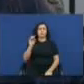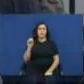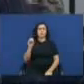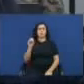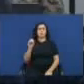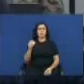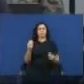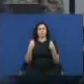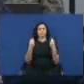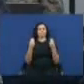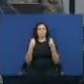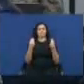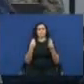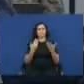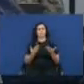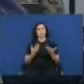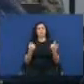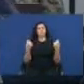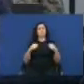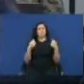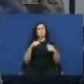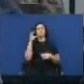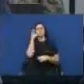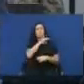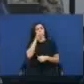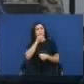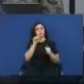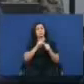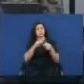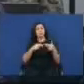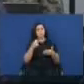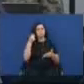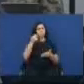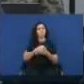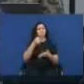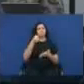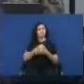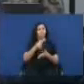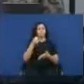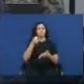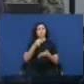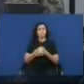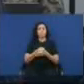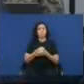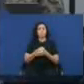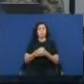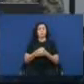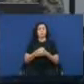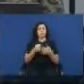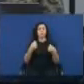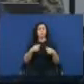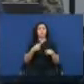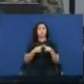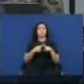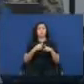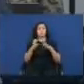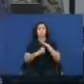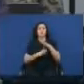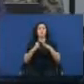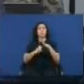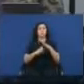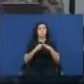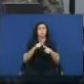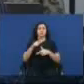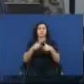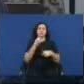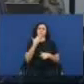passou dos limites. Essa casa precisa tomar uma medida enérgica, uma medida firme, porque ela está prestando um